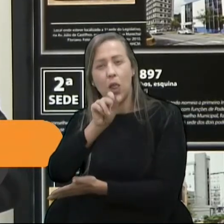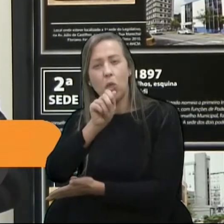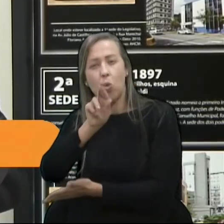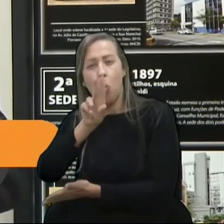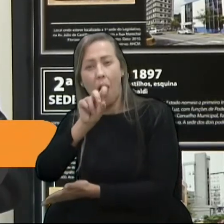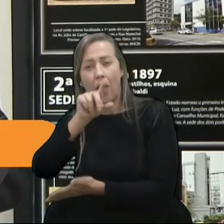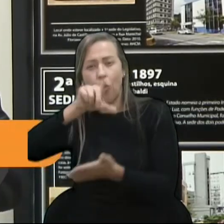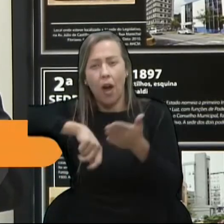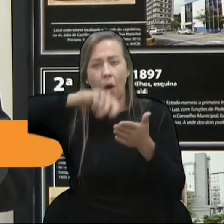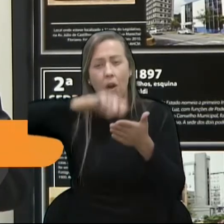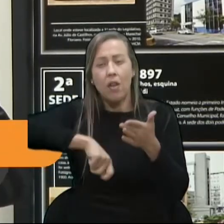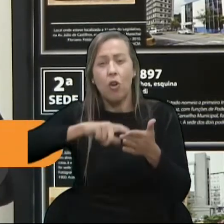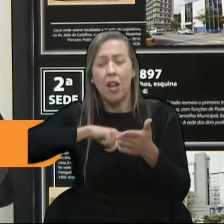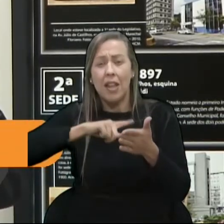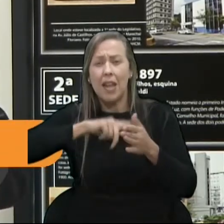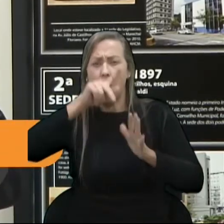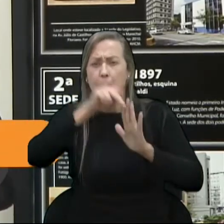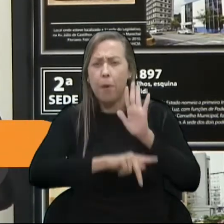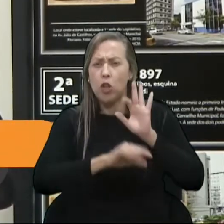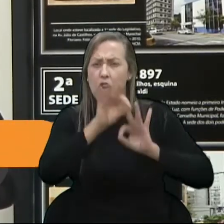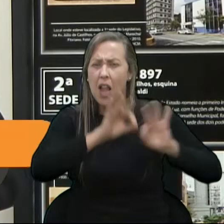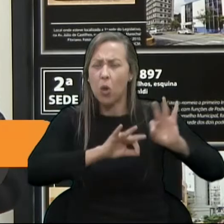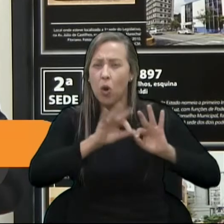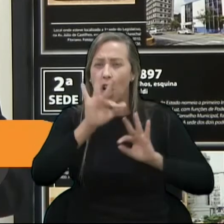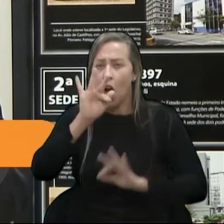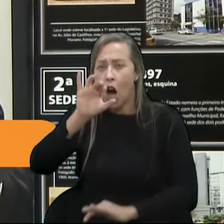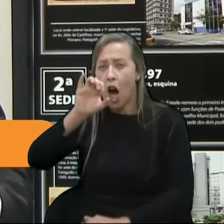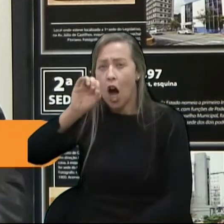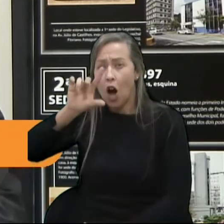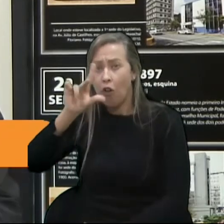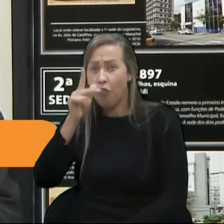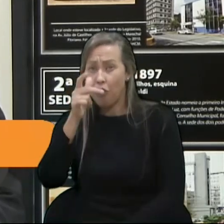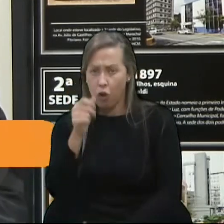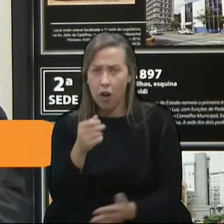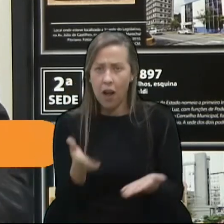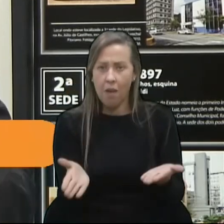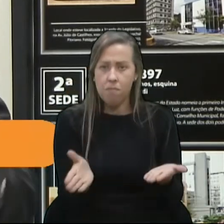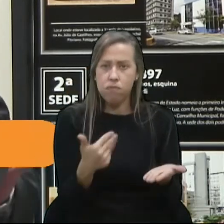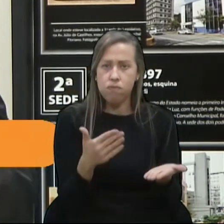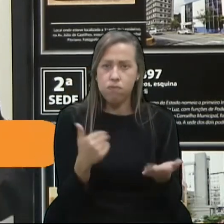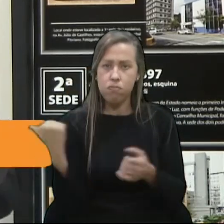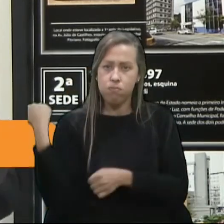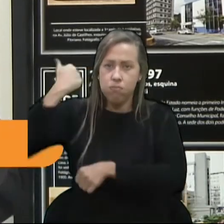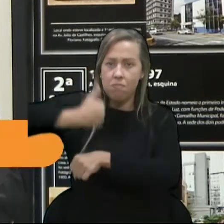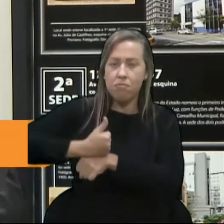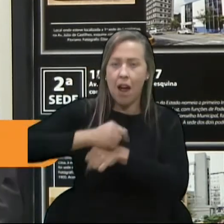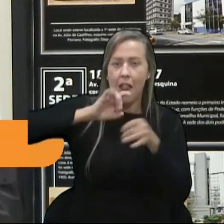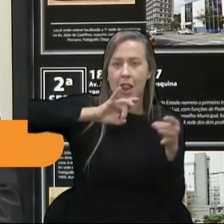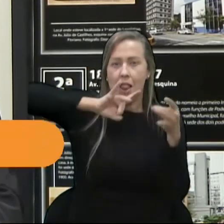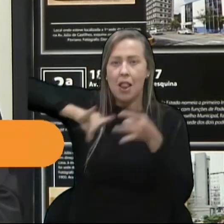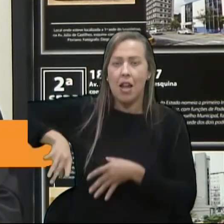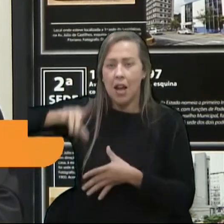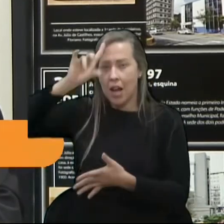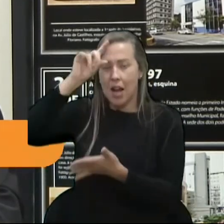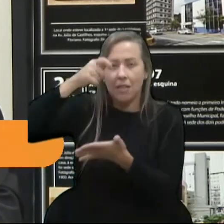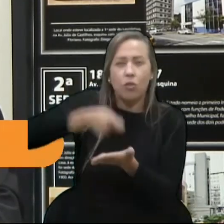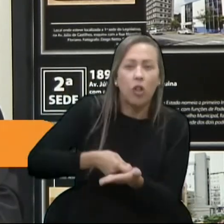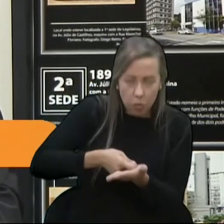projeto Folha exatamente nesse período de transição para que a Folha de São Paulo abandonasse